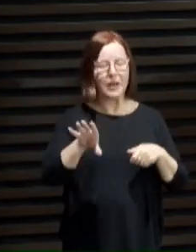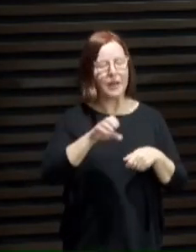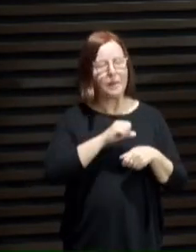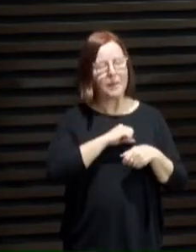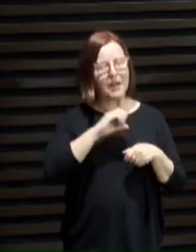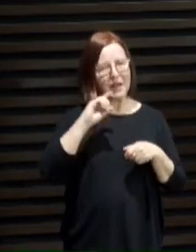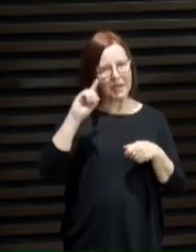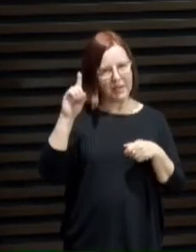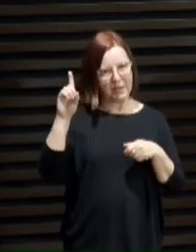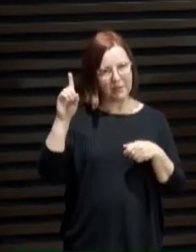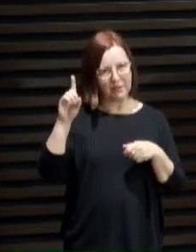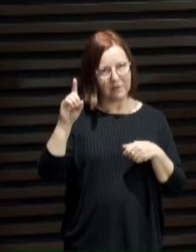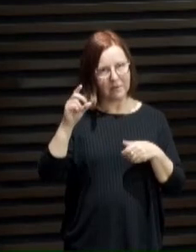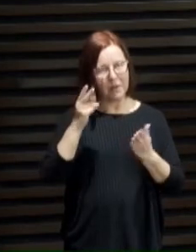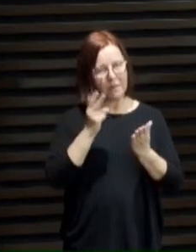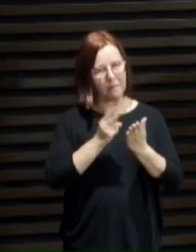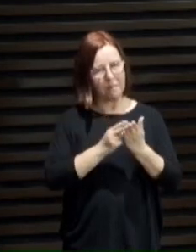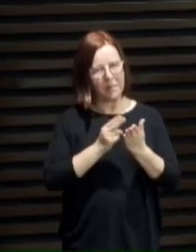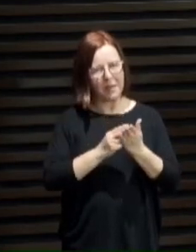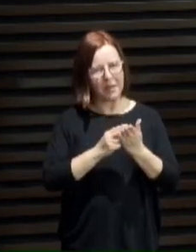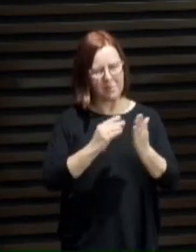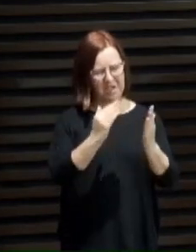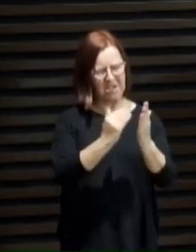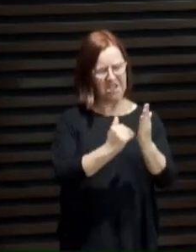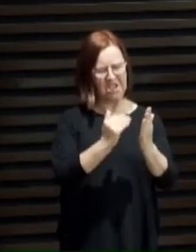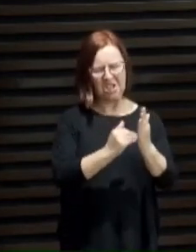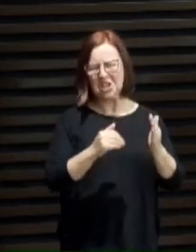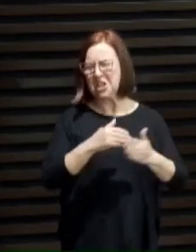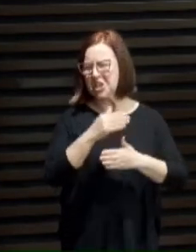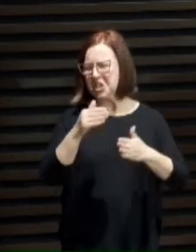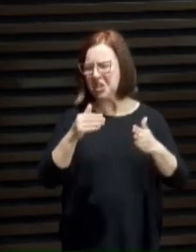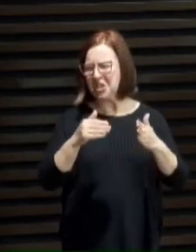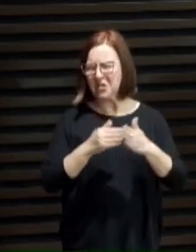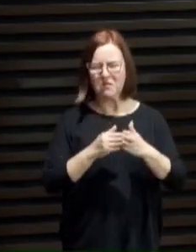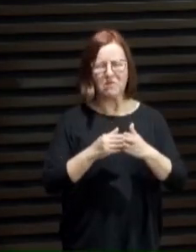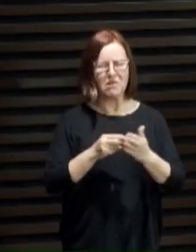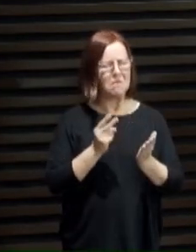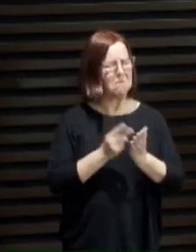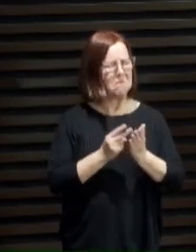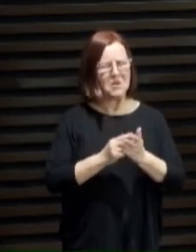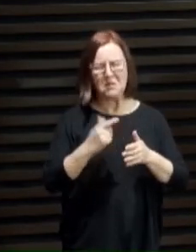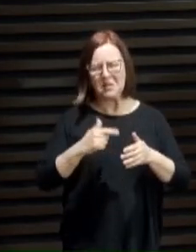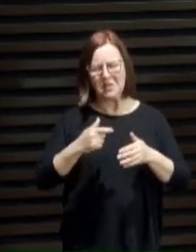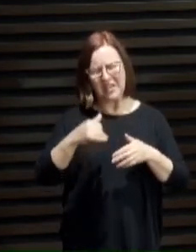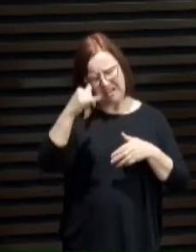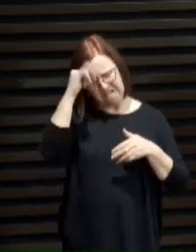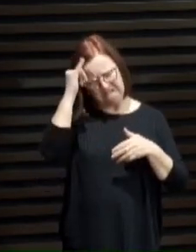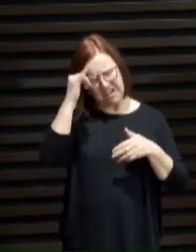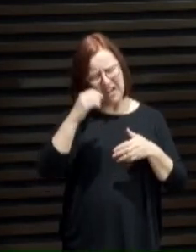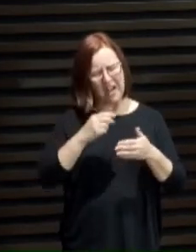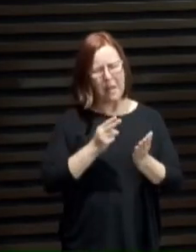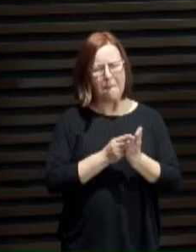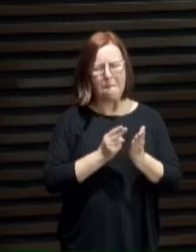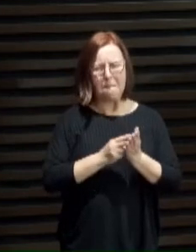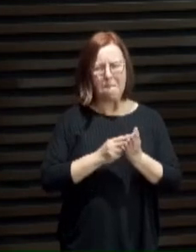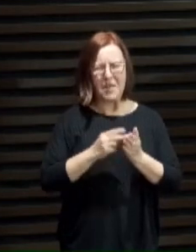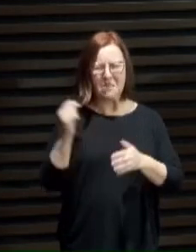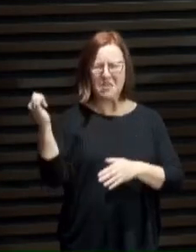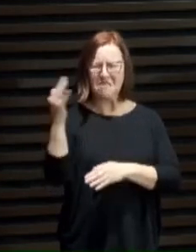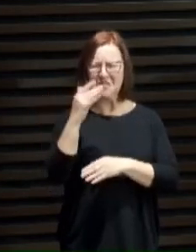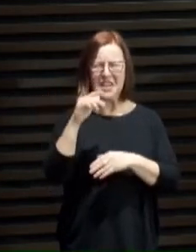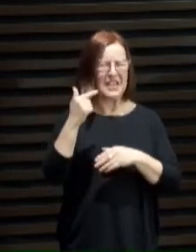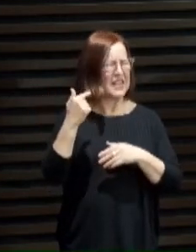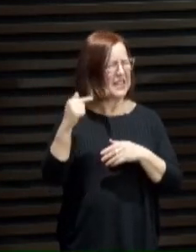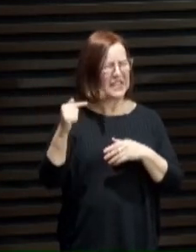tirado todos os bens, mesmo que não hajam vacas no curral, mesmo que a figueira não floresça, mesmo que o dia de